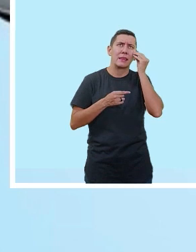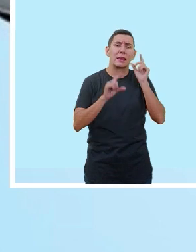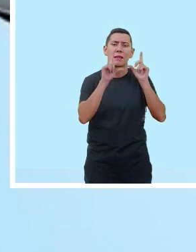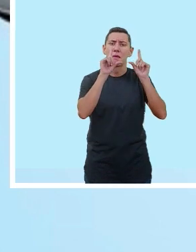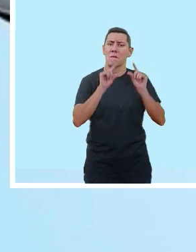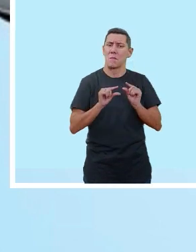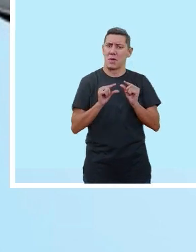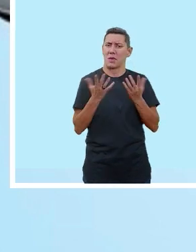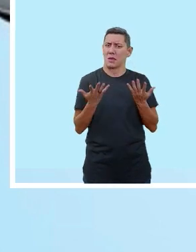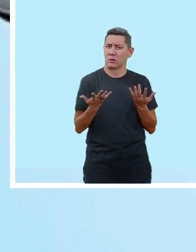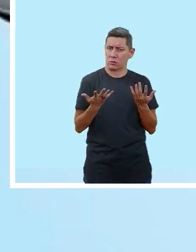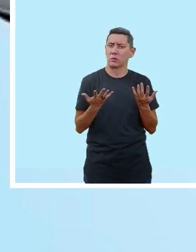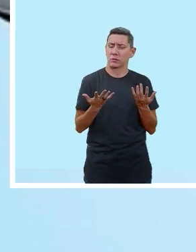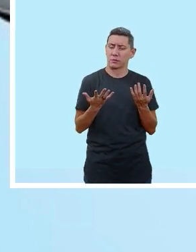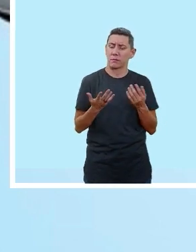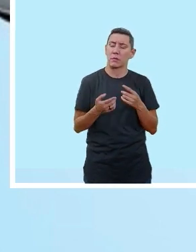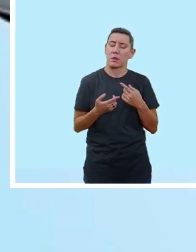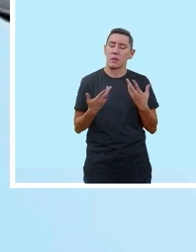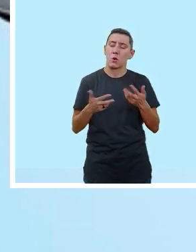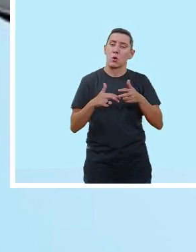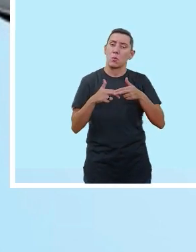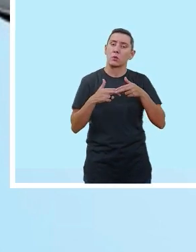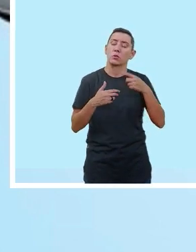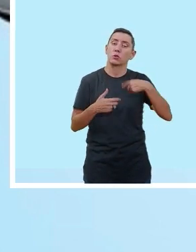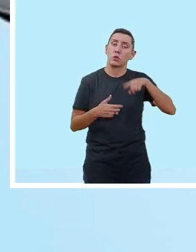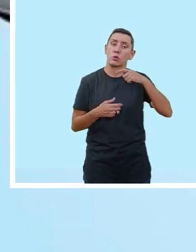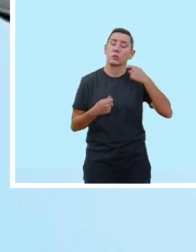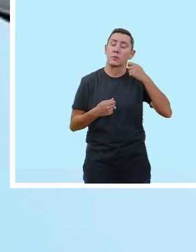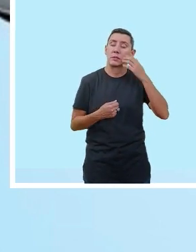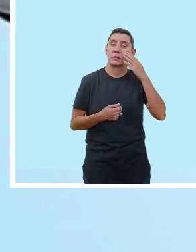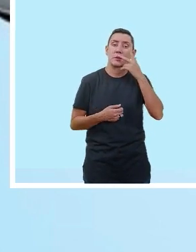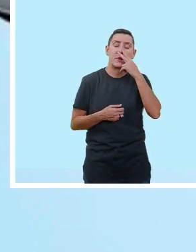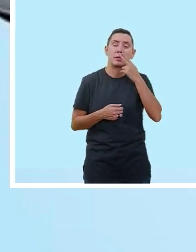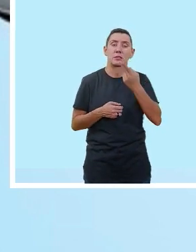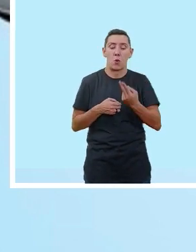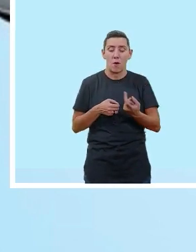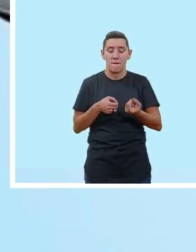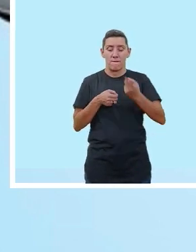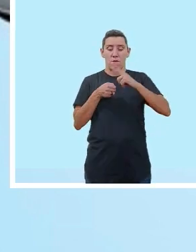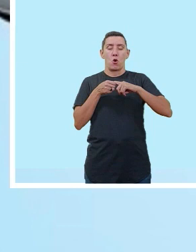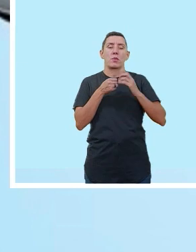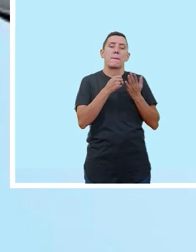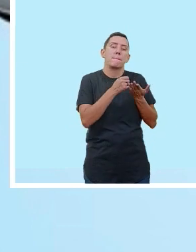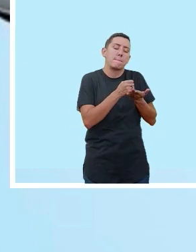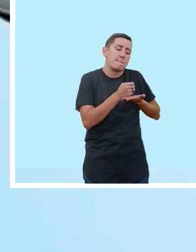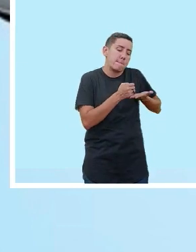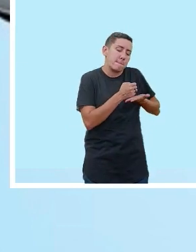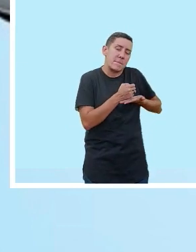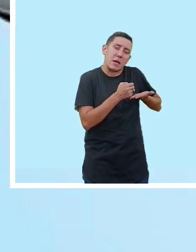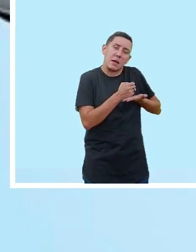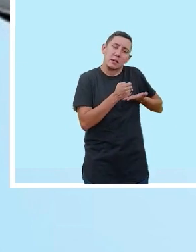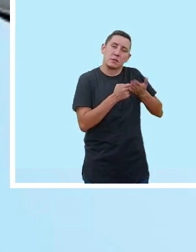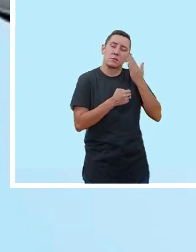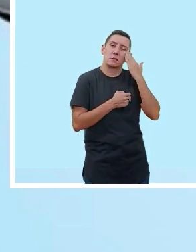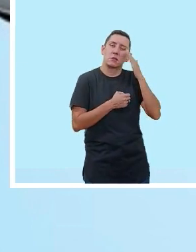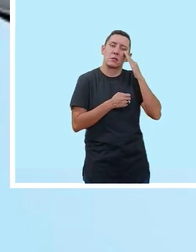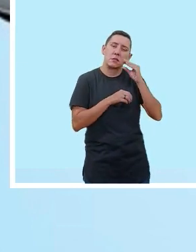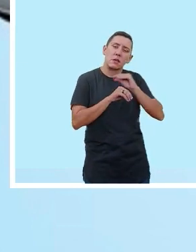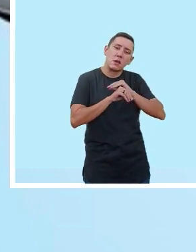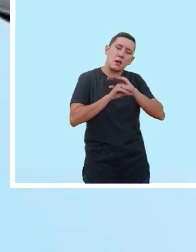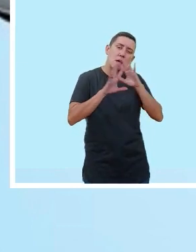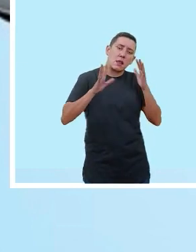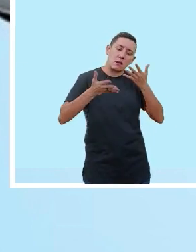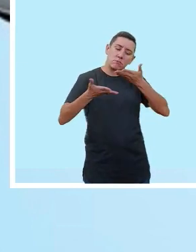acho que, inicialmente, nós temos que voltar para o básico, né? Então a ideia aqui realmente é a gente dar uma passada de forma bem